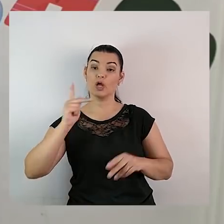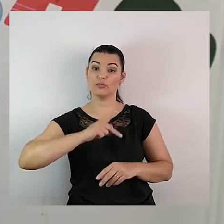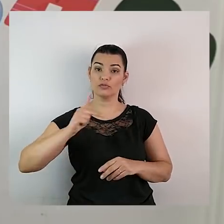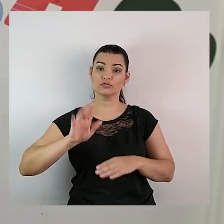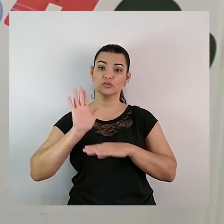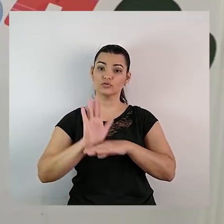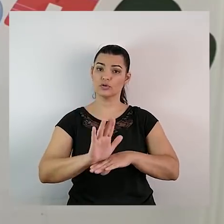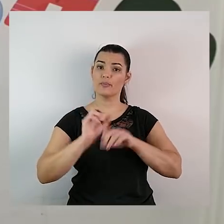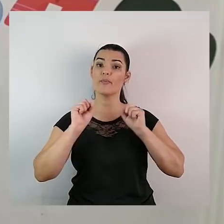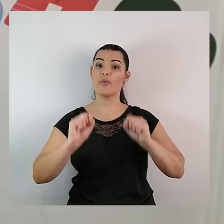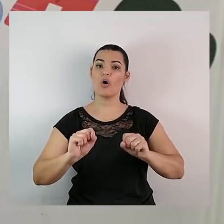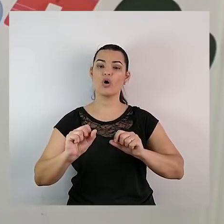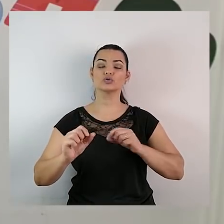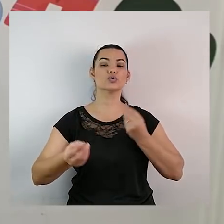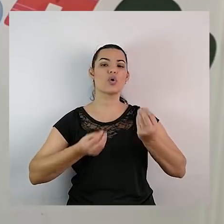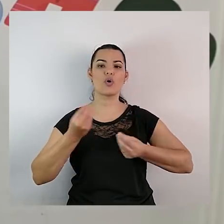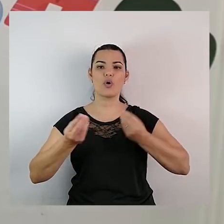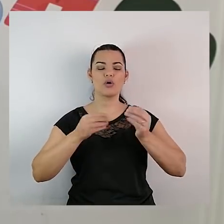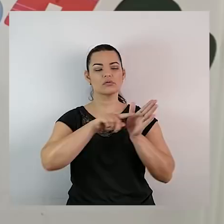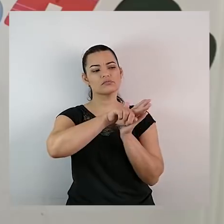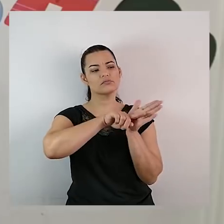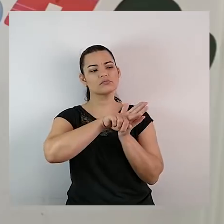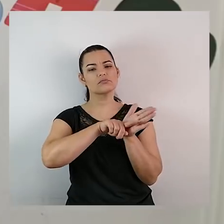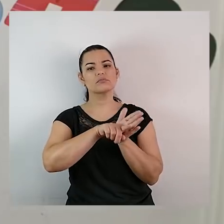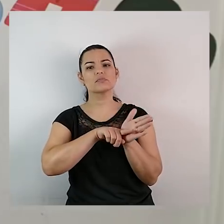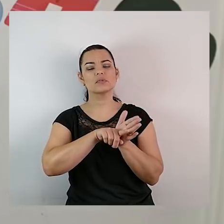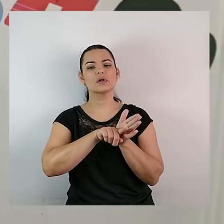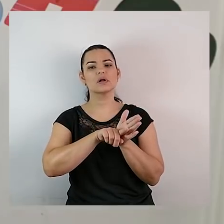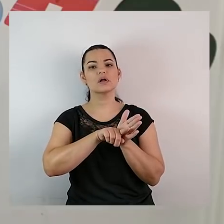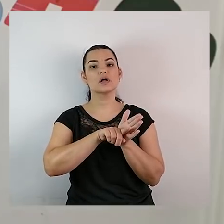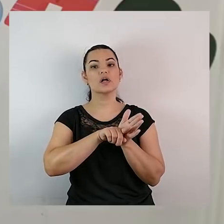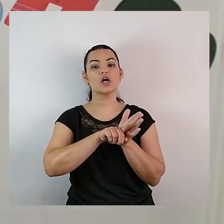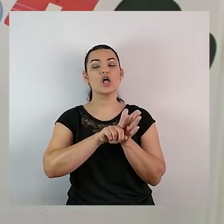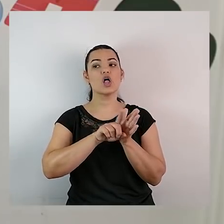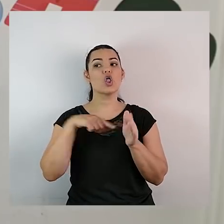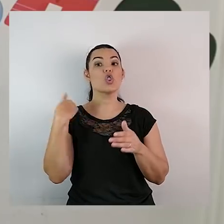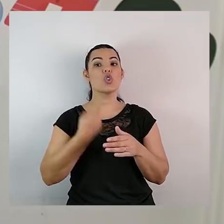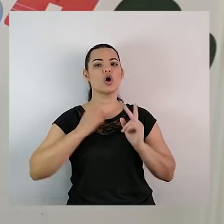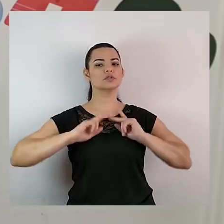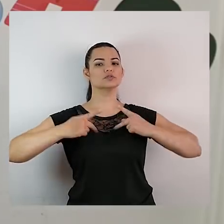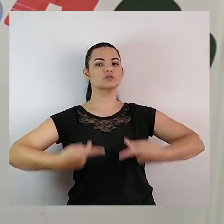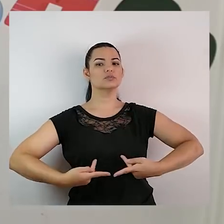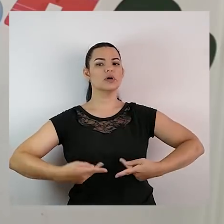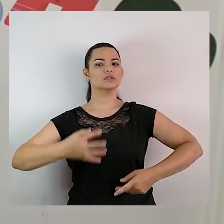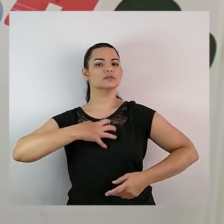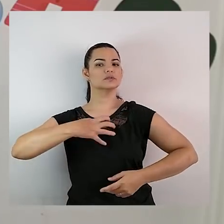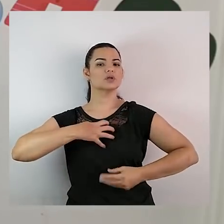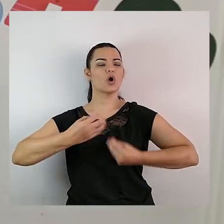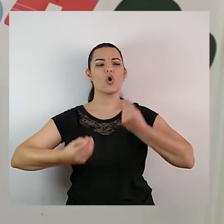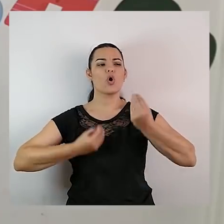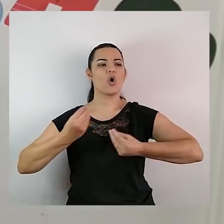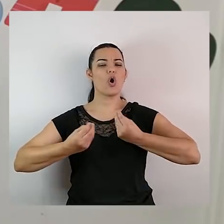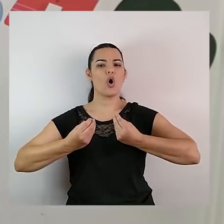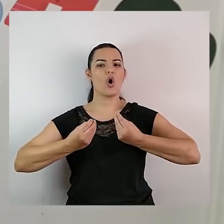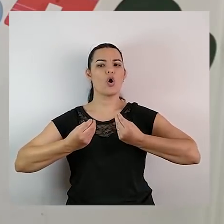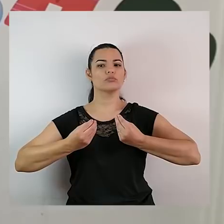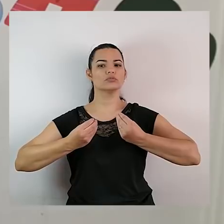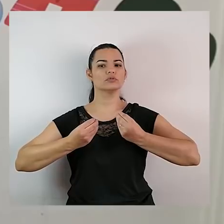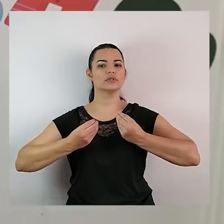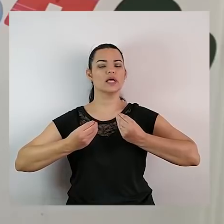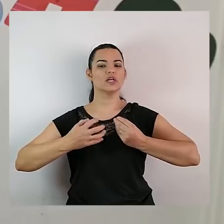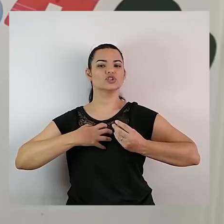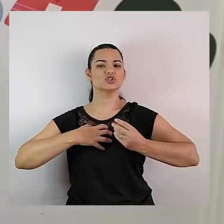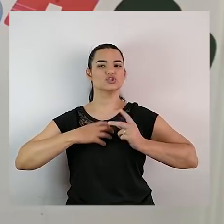podem ajudar vocês investigando de que maneira que o nosso comportamento interfere para